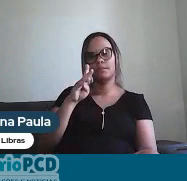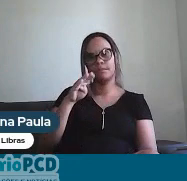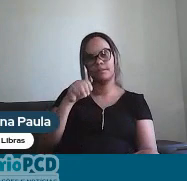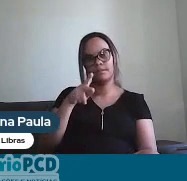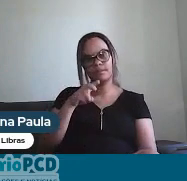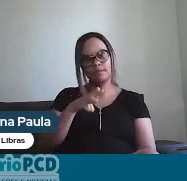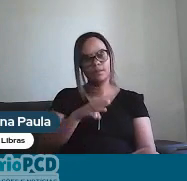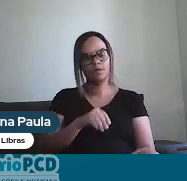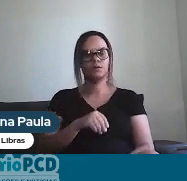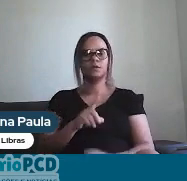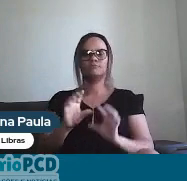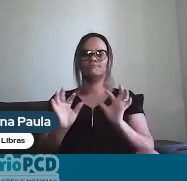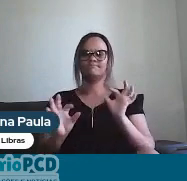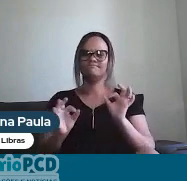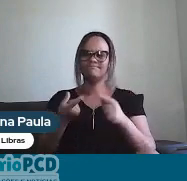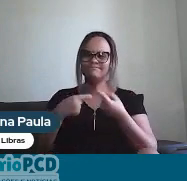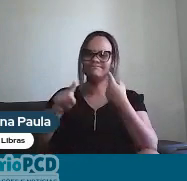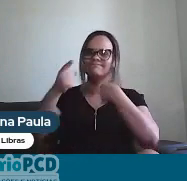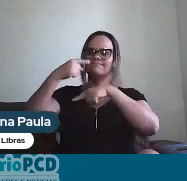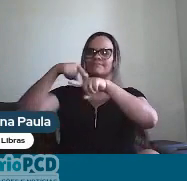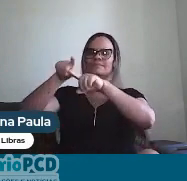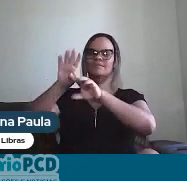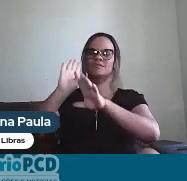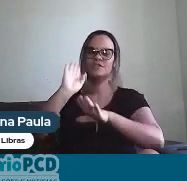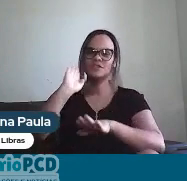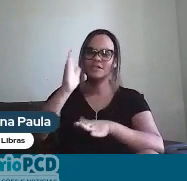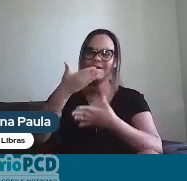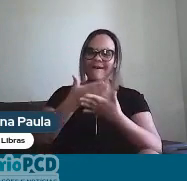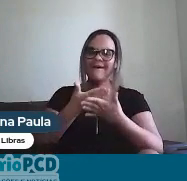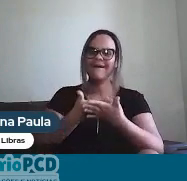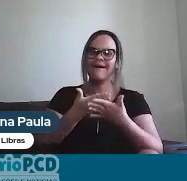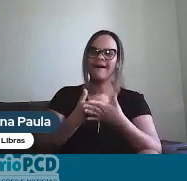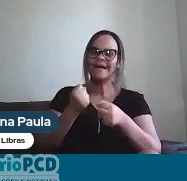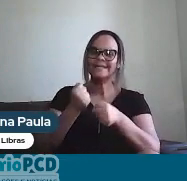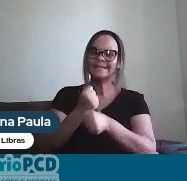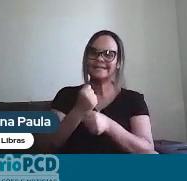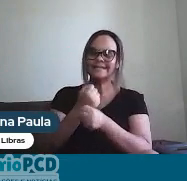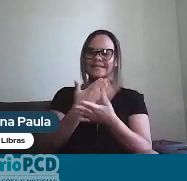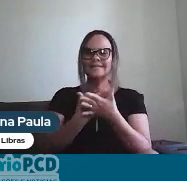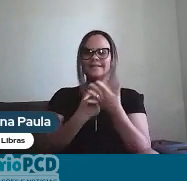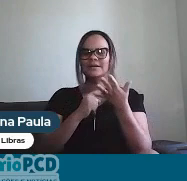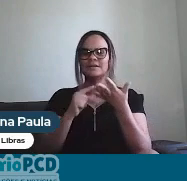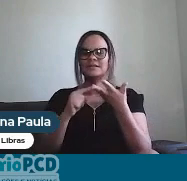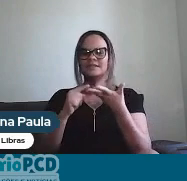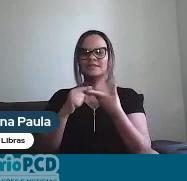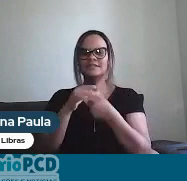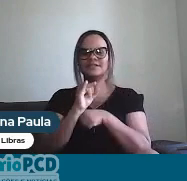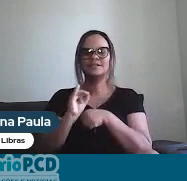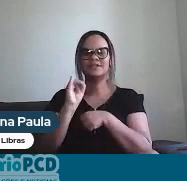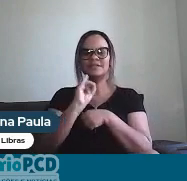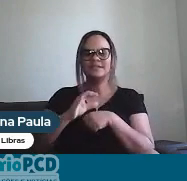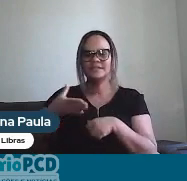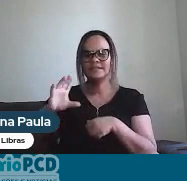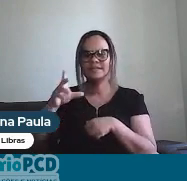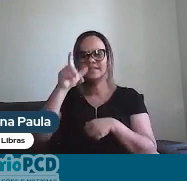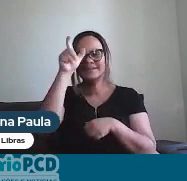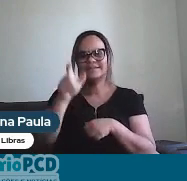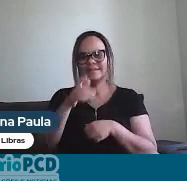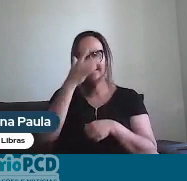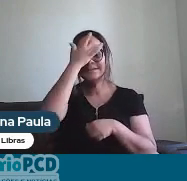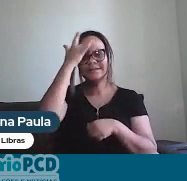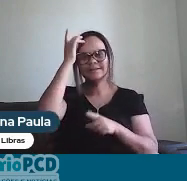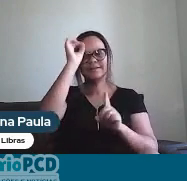foi aprimorado, que já foi muito bem estudado, são anos e anos de estudo de várias instituições científicas, pessoas com